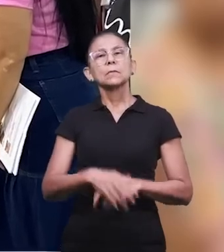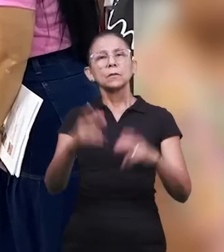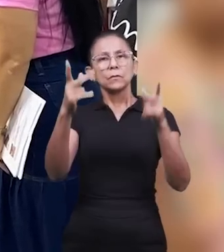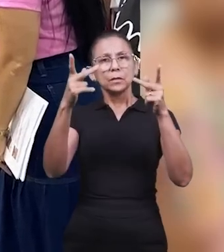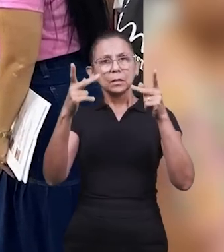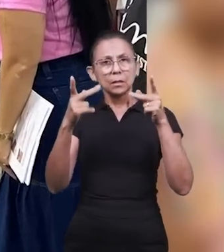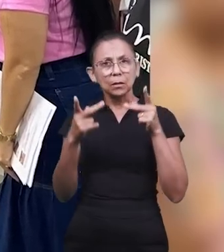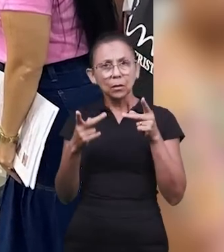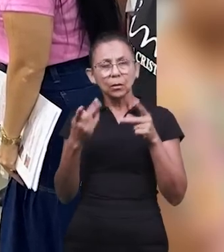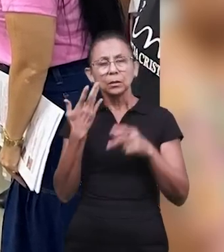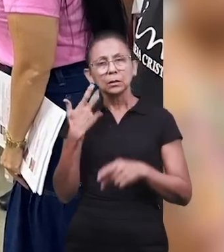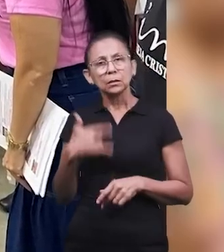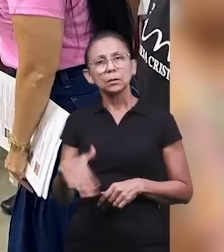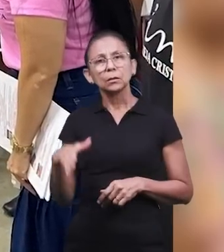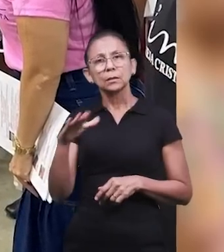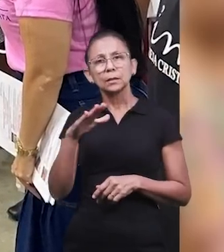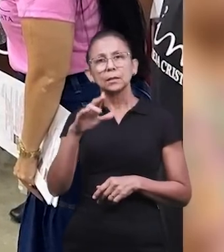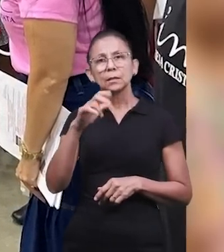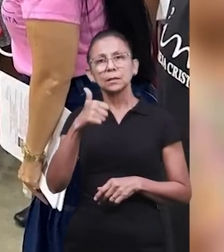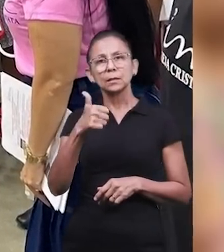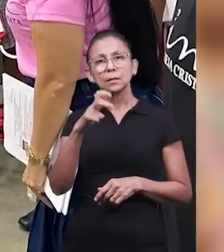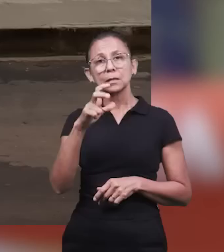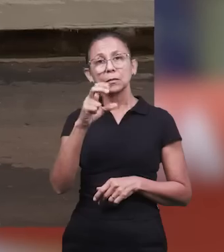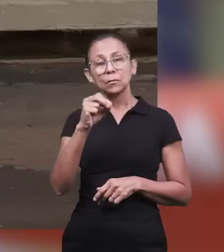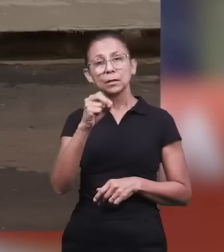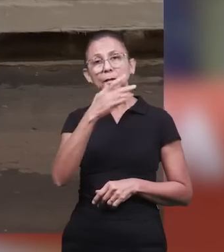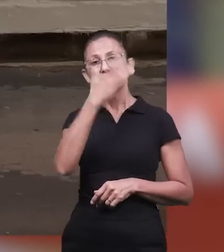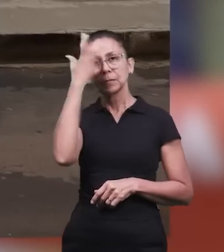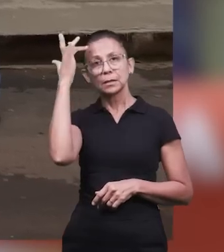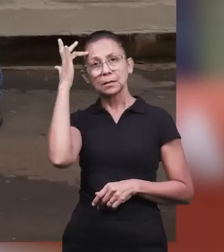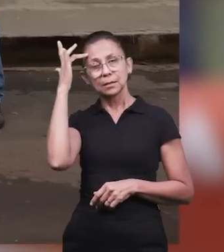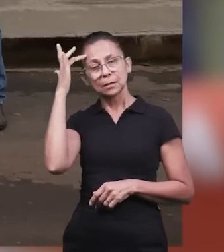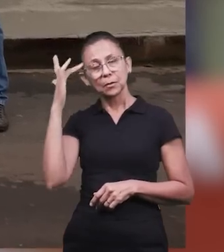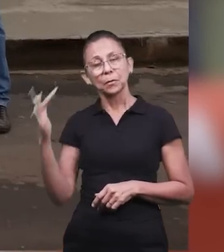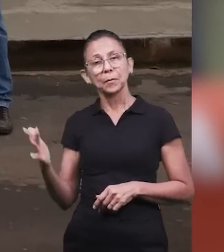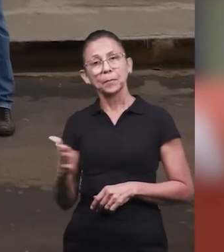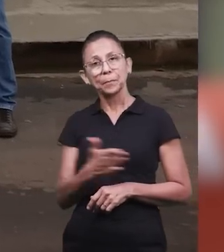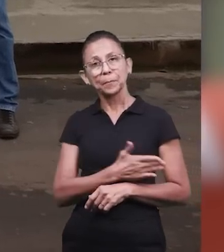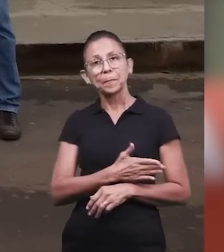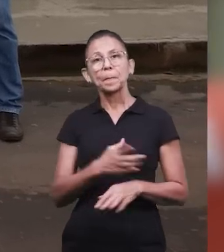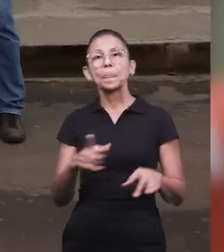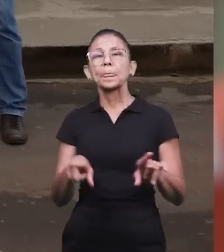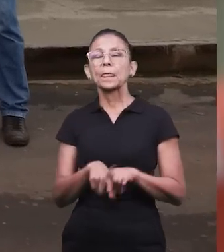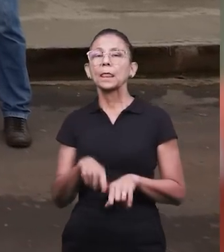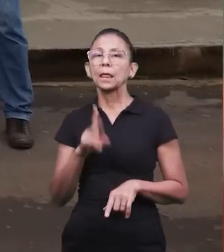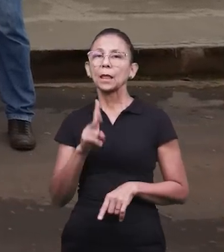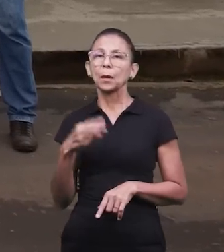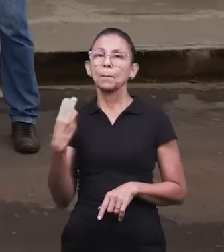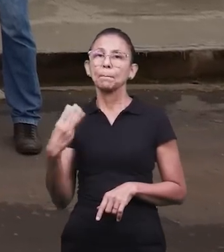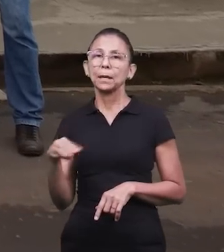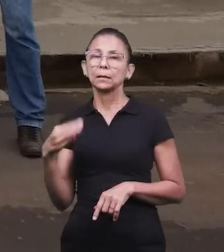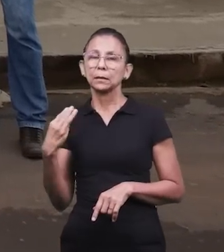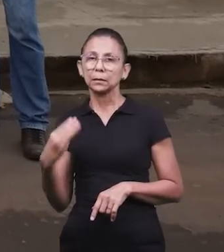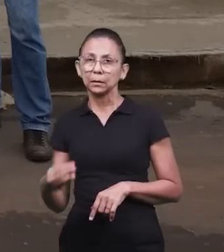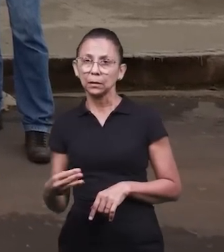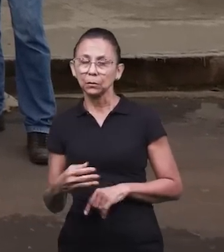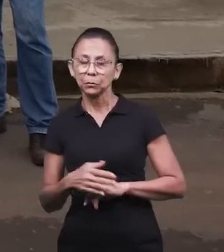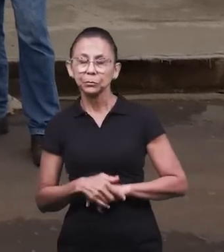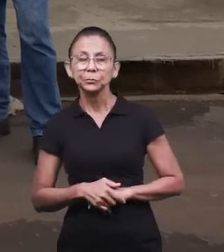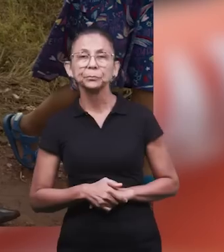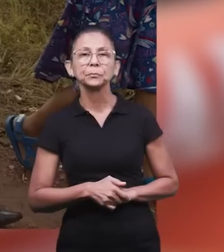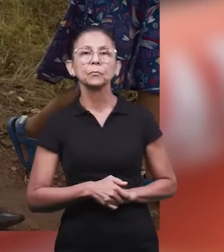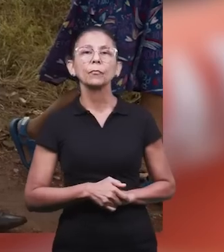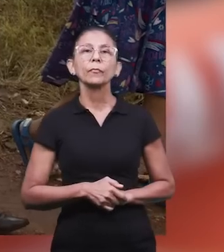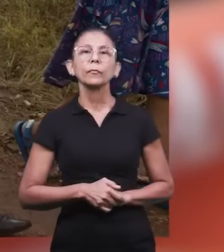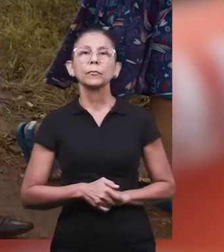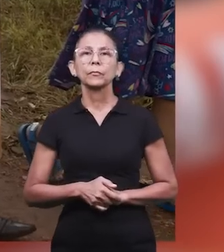visitantes entre crianças, intermediários e adolescentes. Na cidade de Açailândia, Maranhão, na Igreja Cristã Maranata da Vila Udemar, a